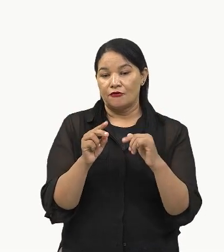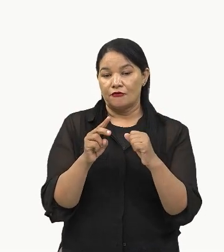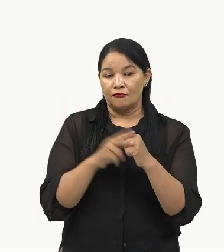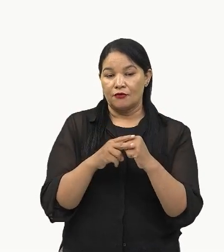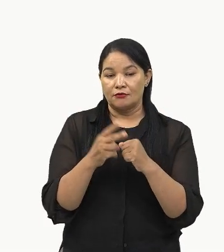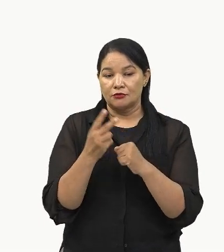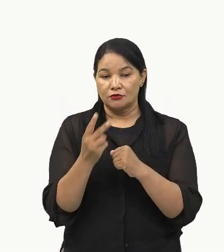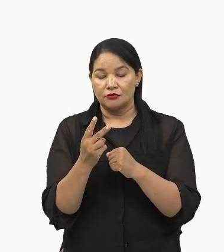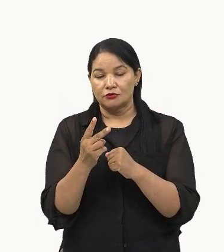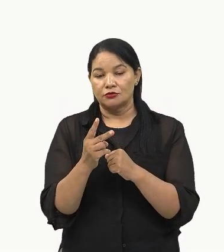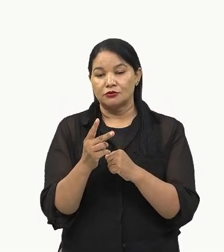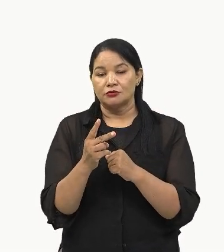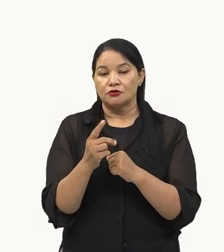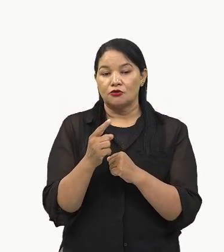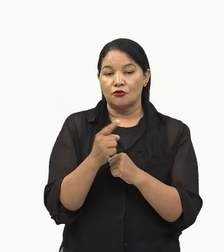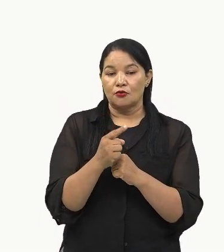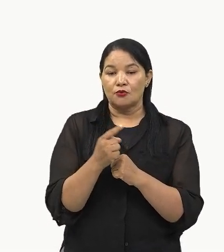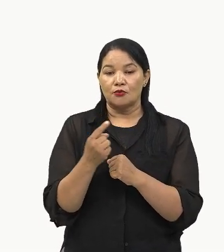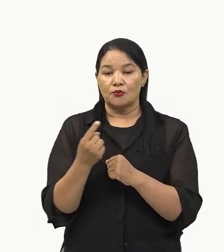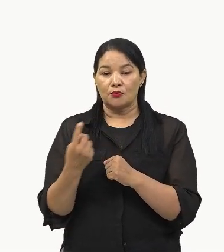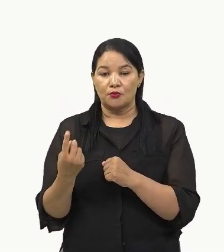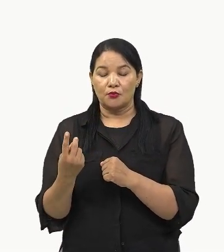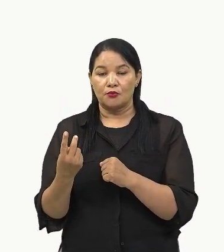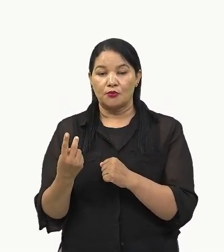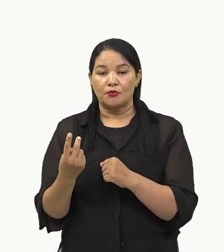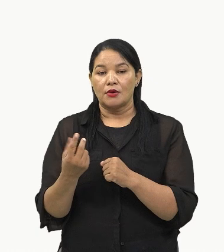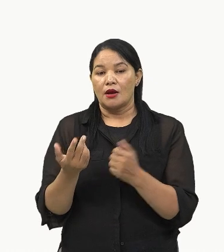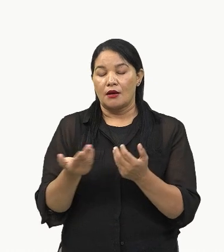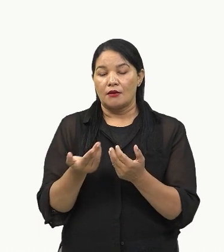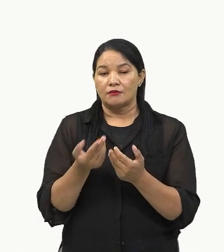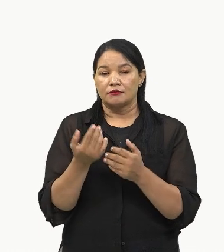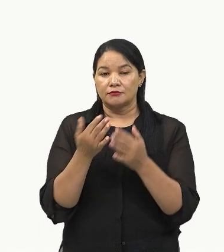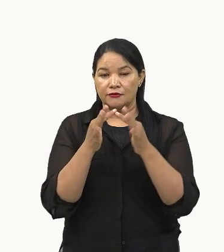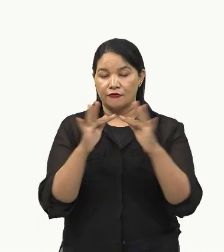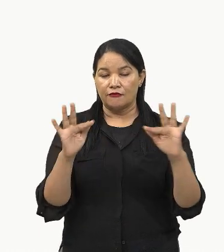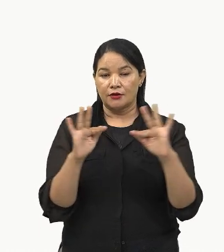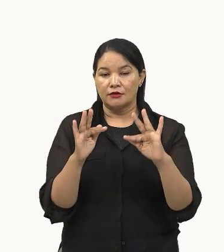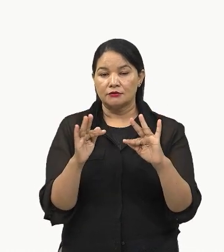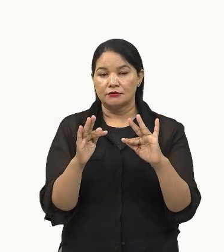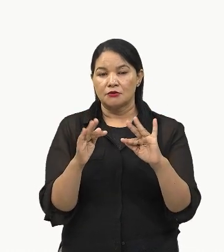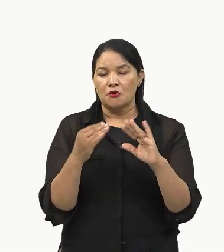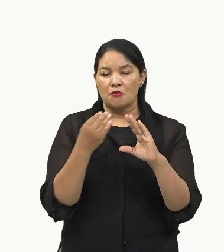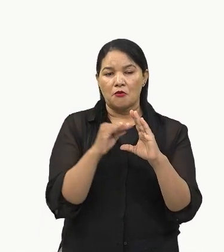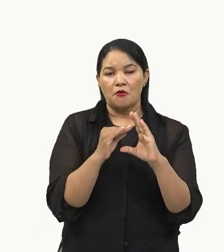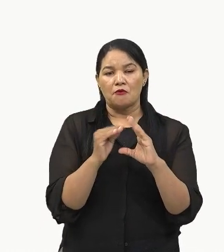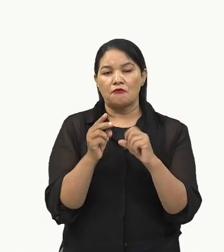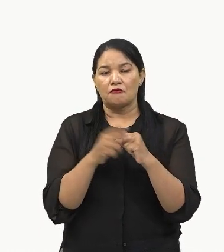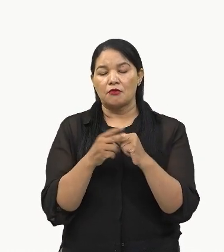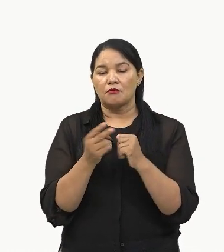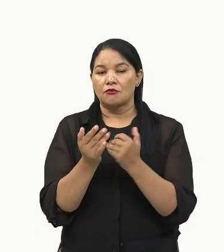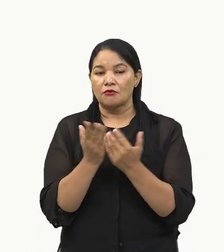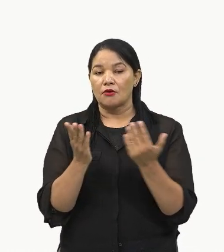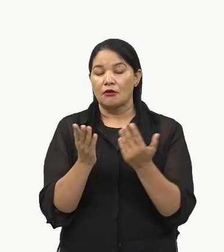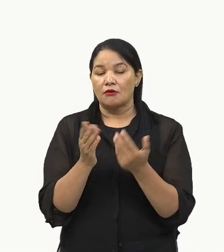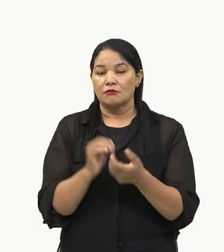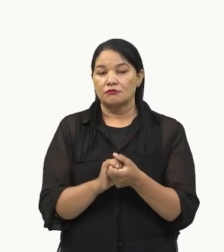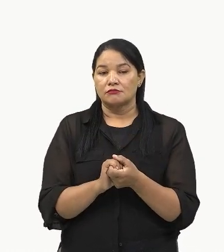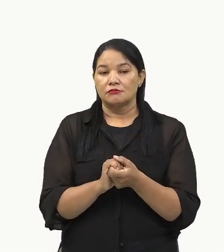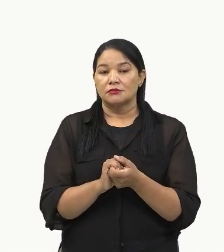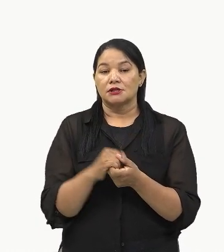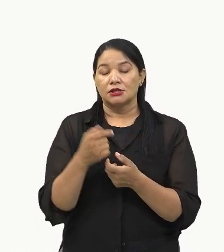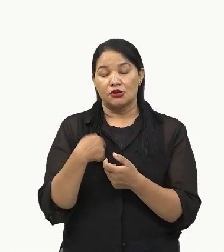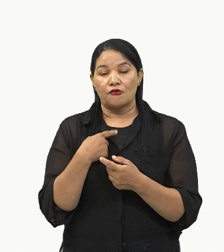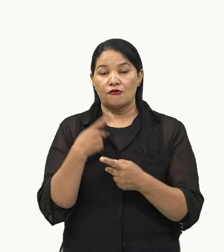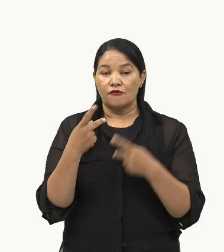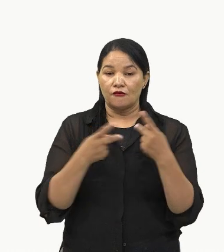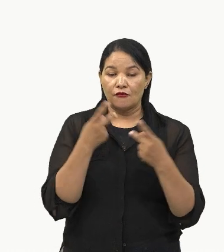freir. Em verdade, esta manhã que me quedaria em casa, pero voy a salir. Ah, então eu te disse uma coisa, mas eu